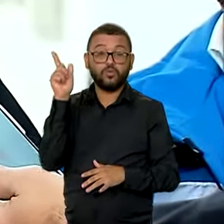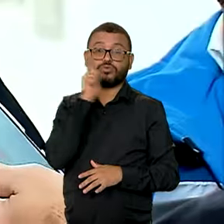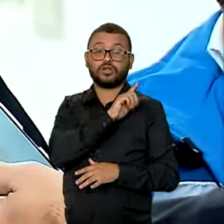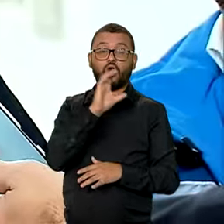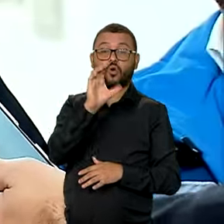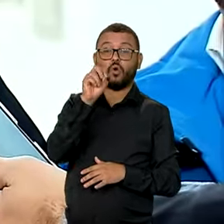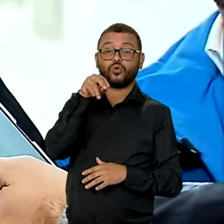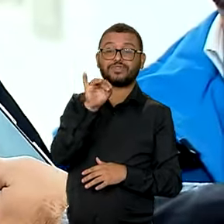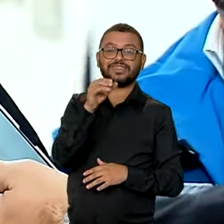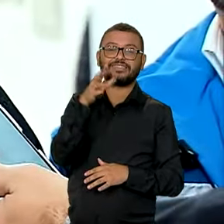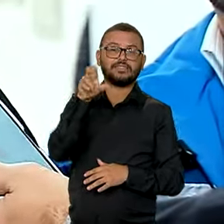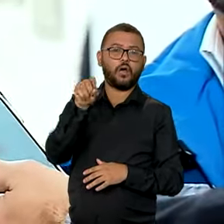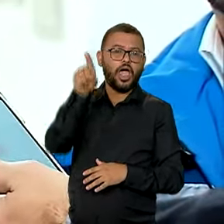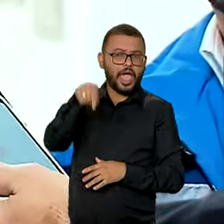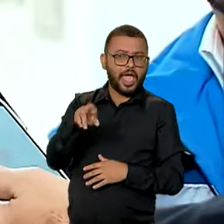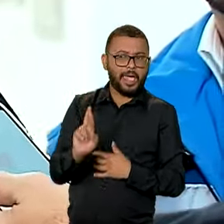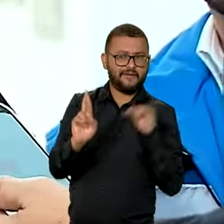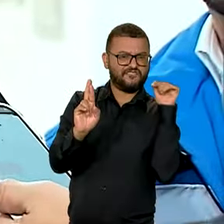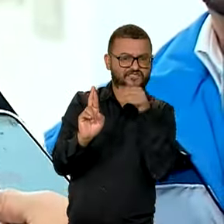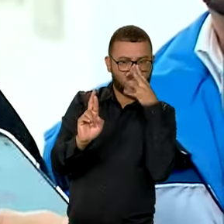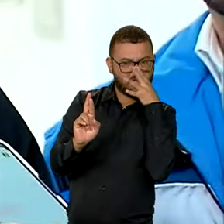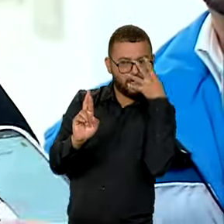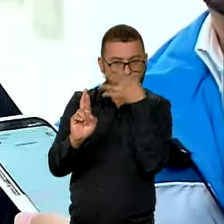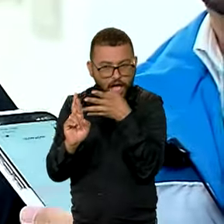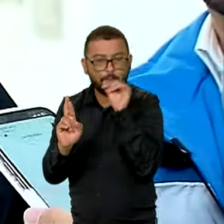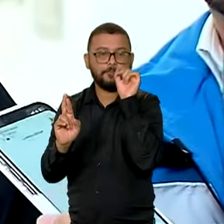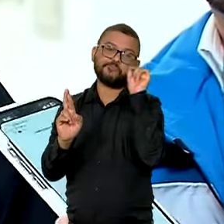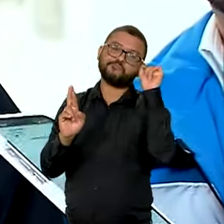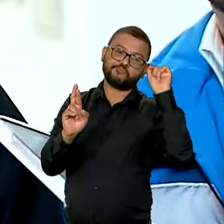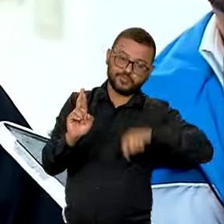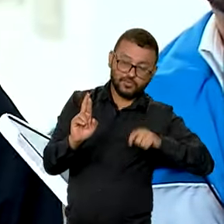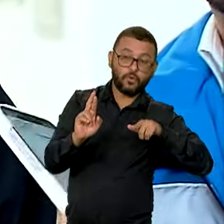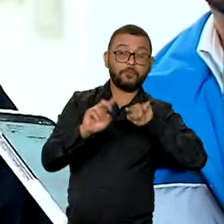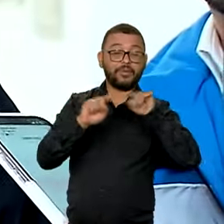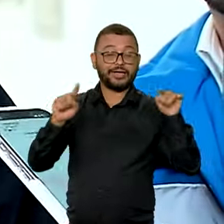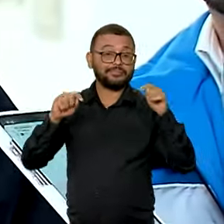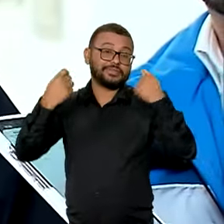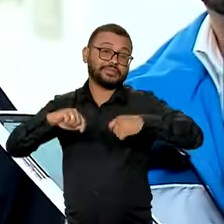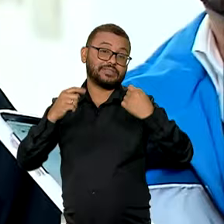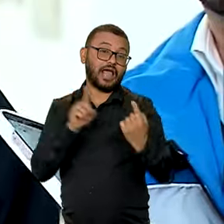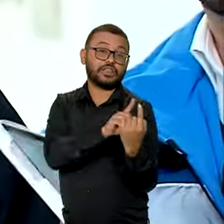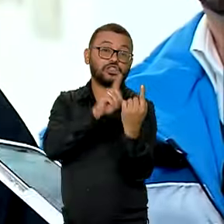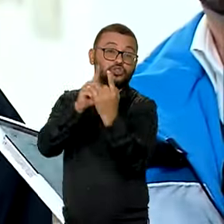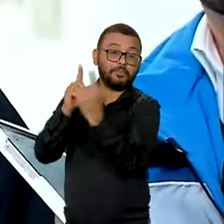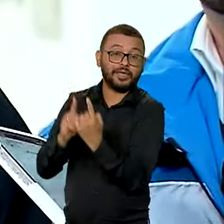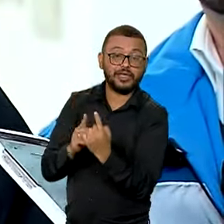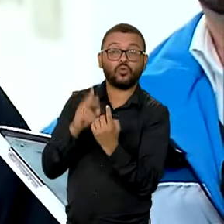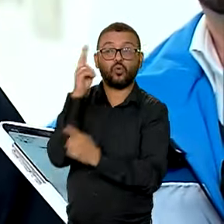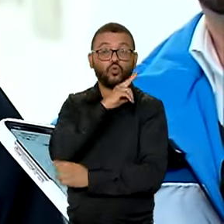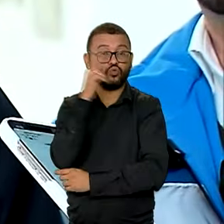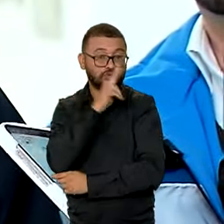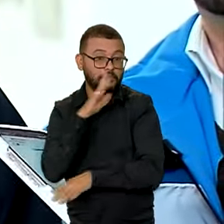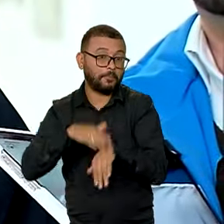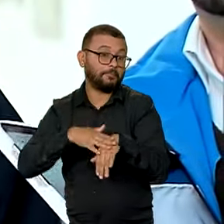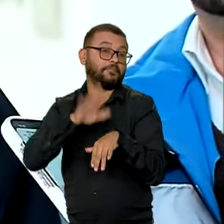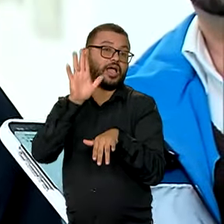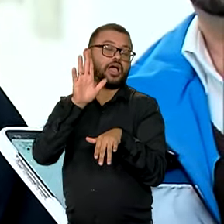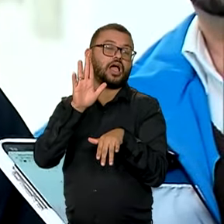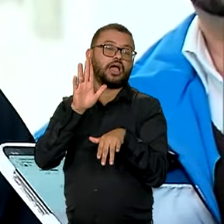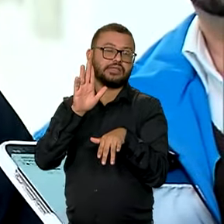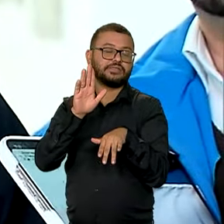não só continuar sendo a referência como ele é, mas também suprir a necessidade de um atendimento que vai